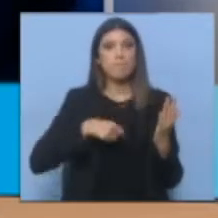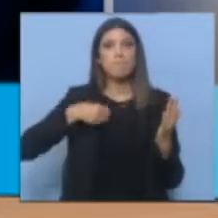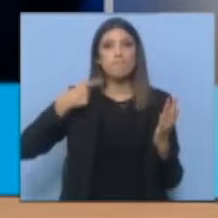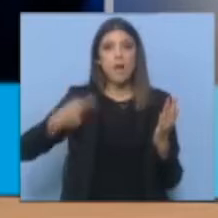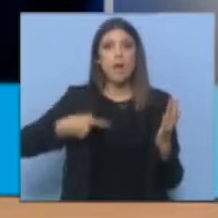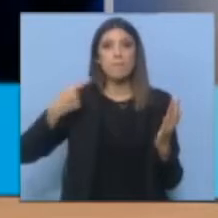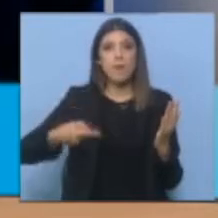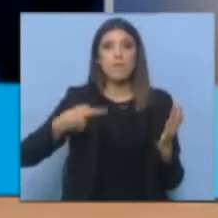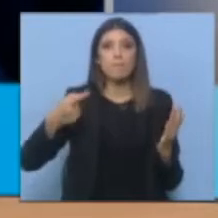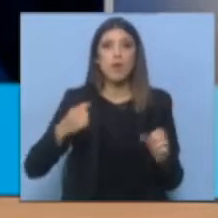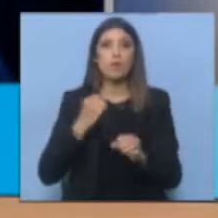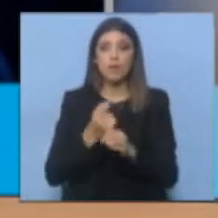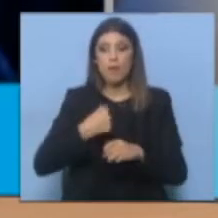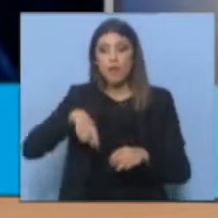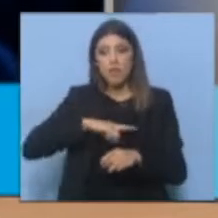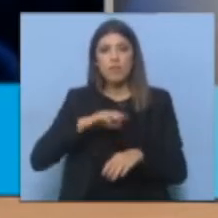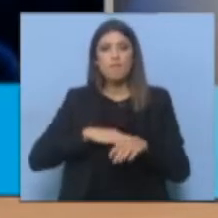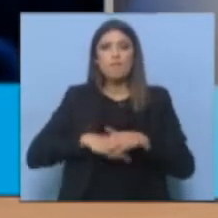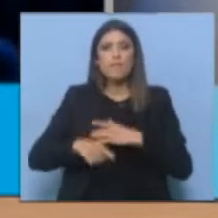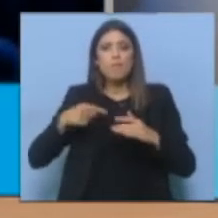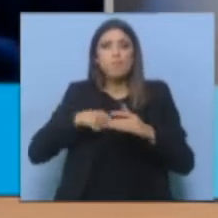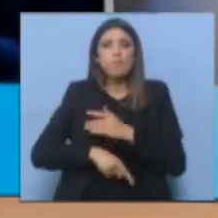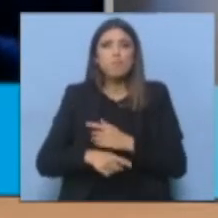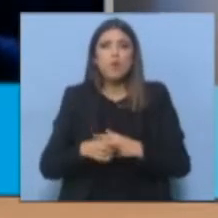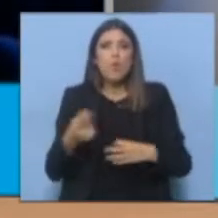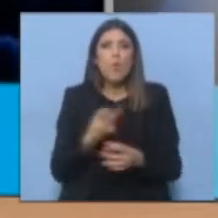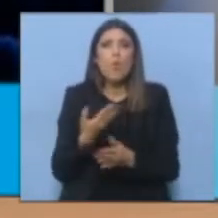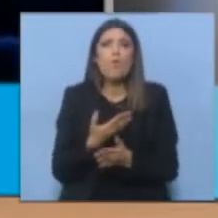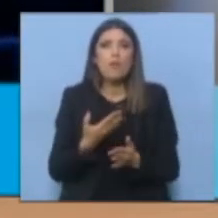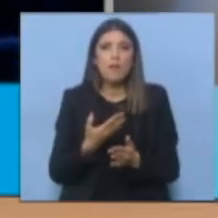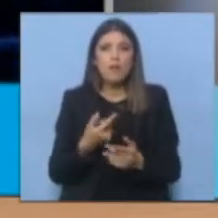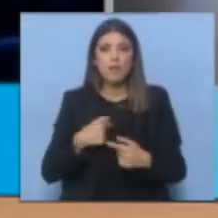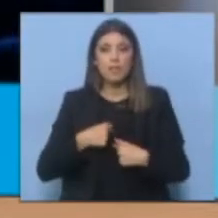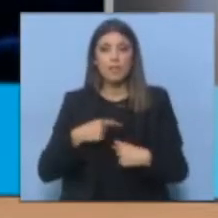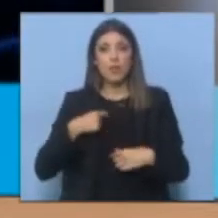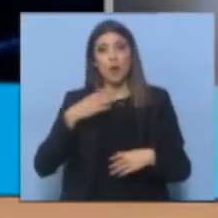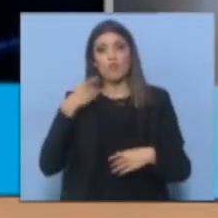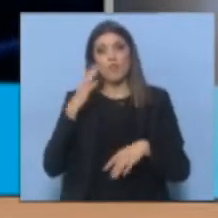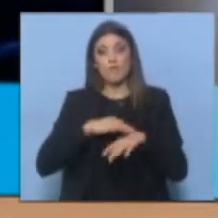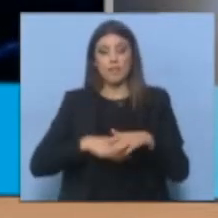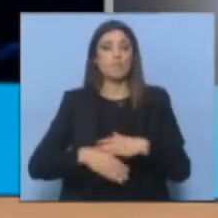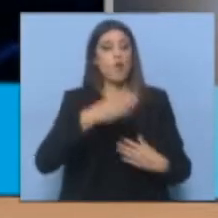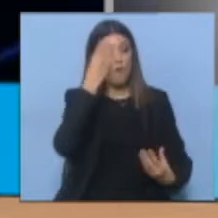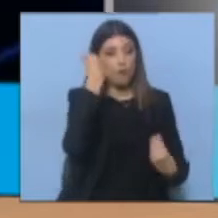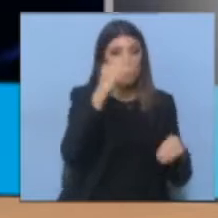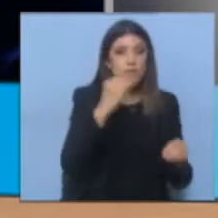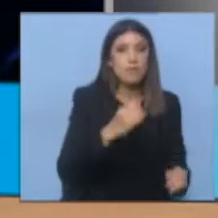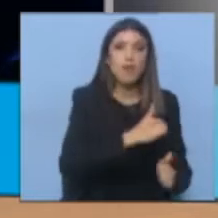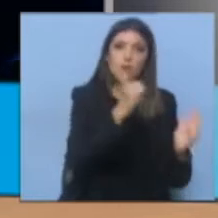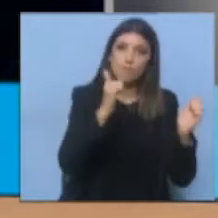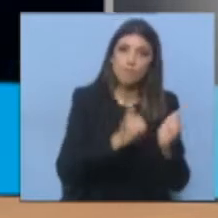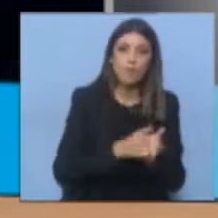trabalho da AIS, o que é que nós estamos a fazer concretamente? E é esse trabalho que estava a dizer, não é? Desde a formação de sacerdotes, de leigos,